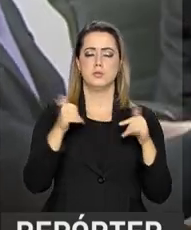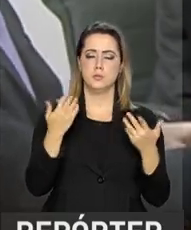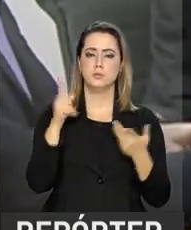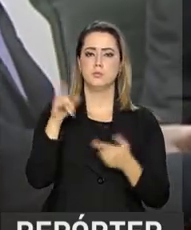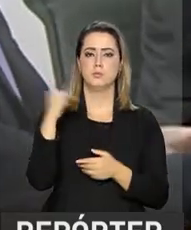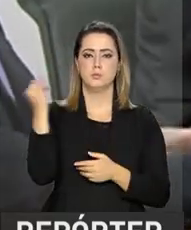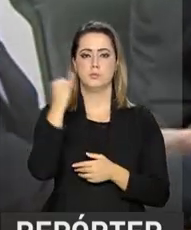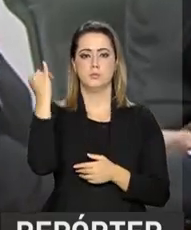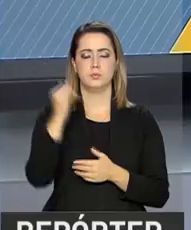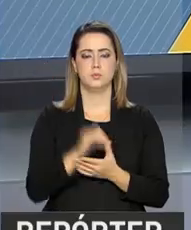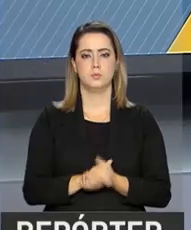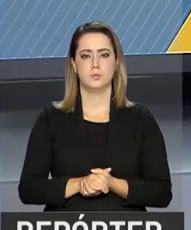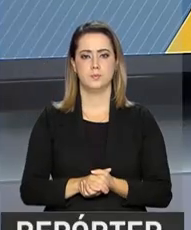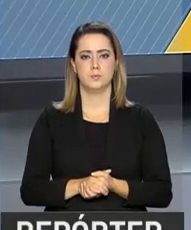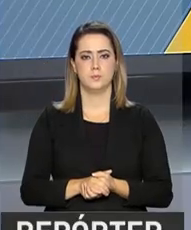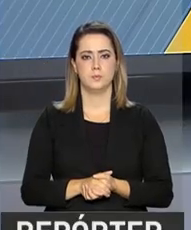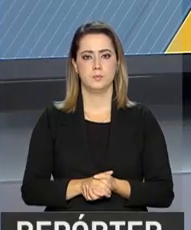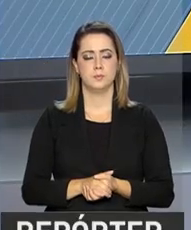o investimento, né?